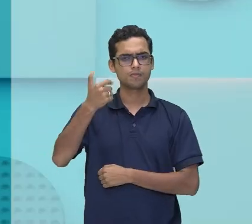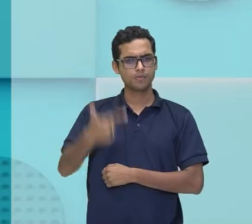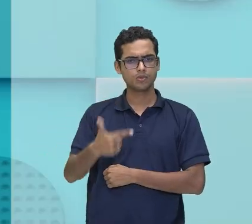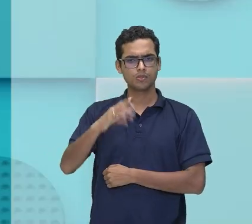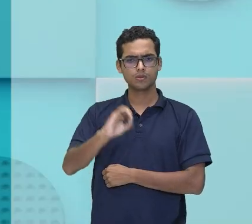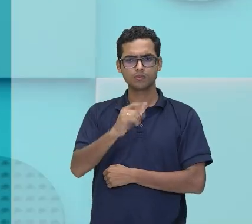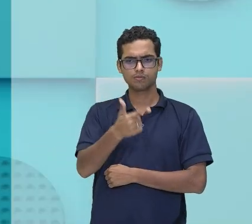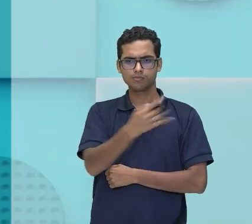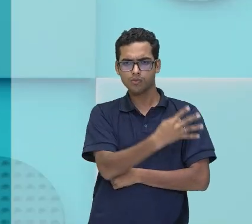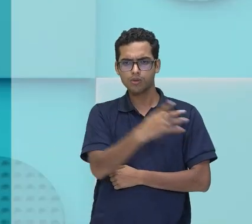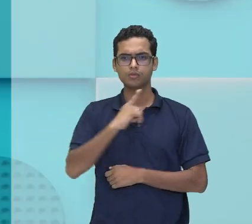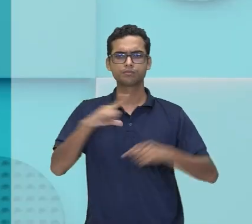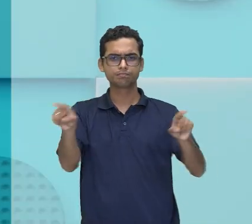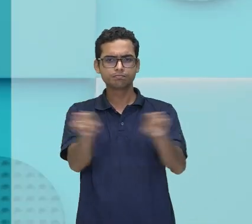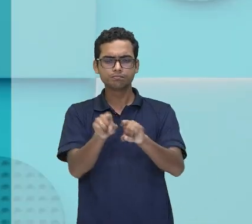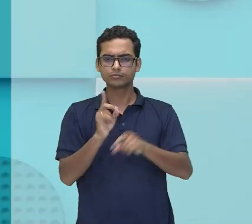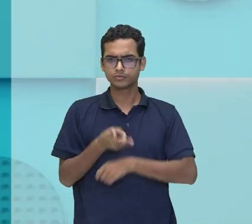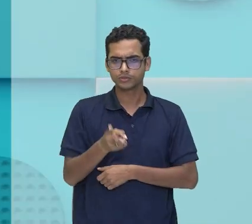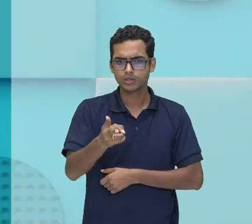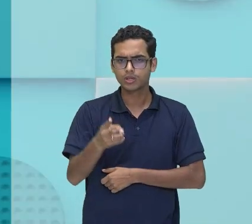vai todos os anos, vai aumentando